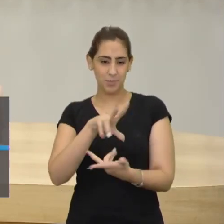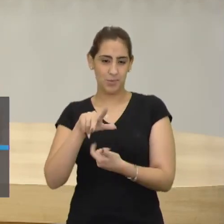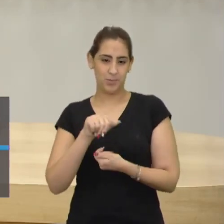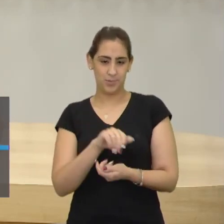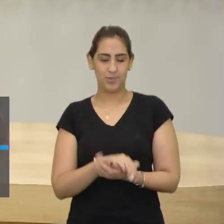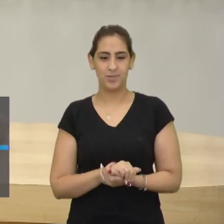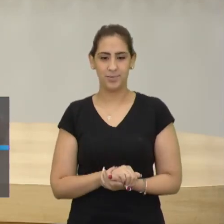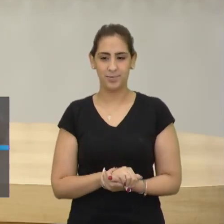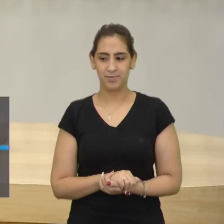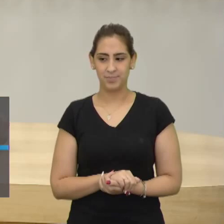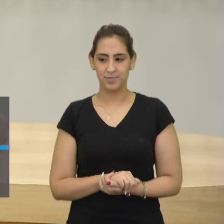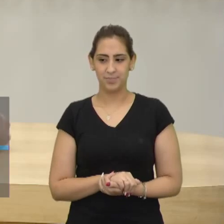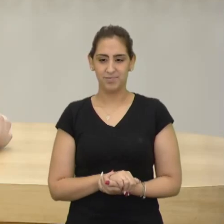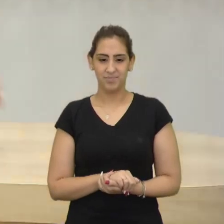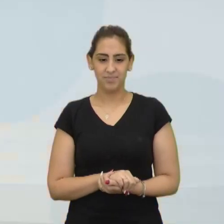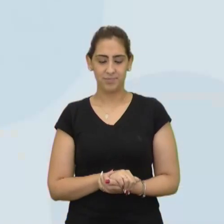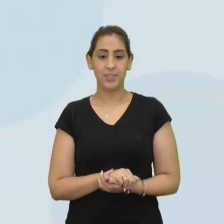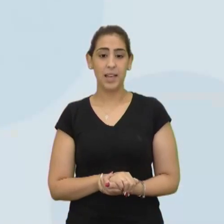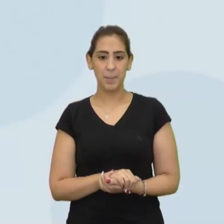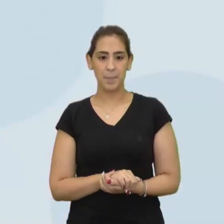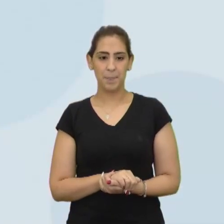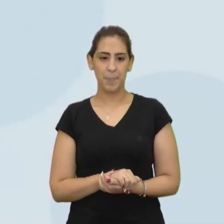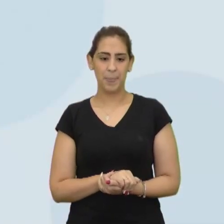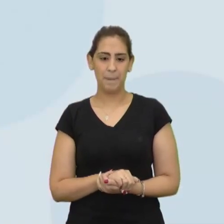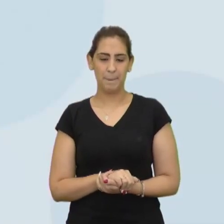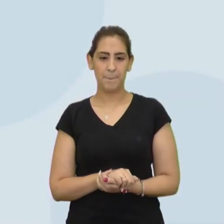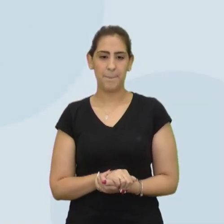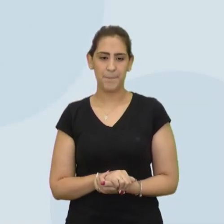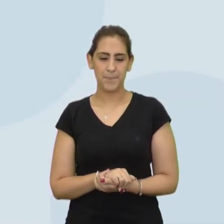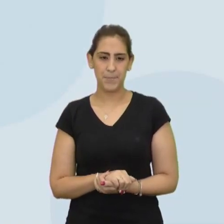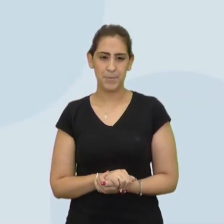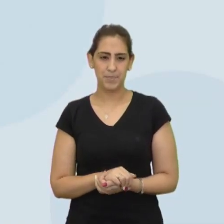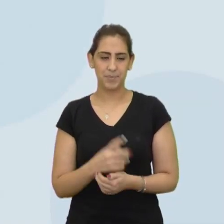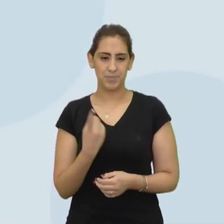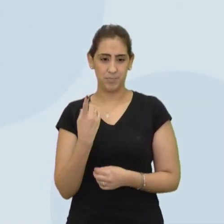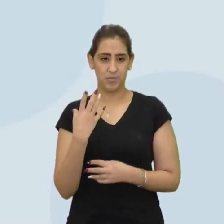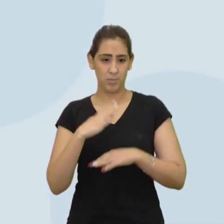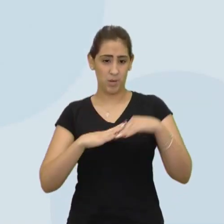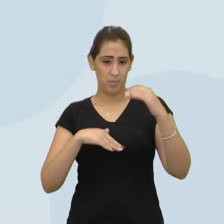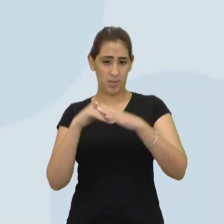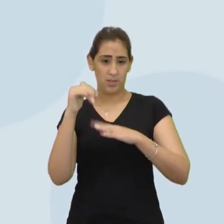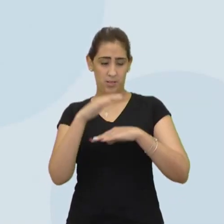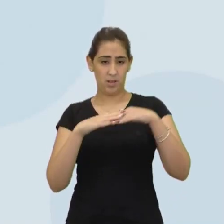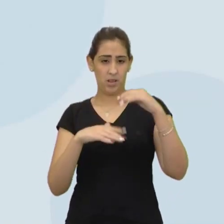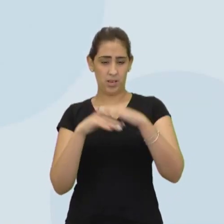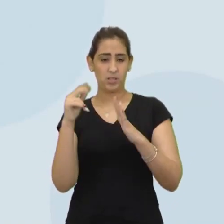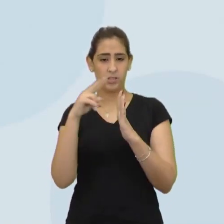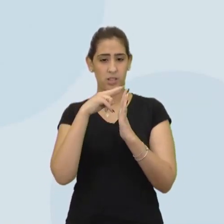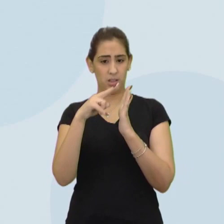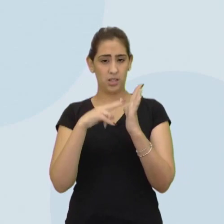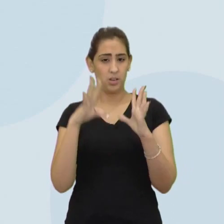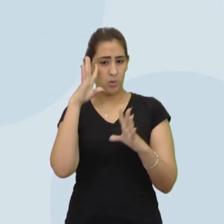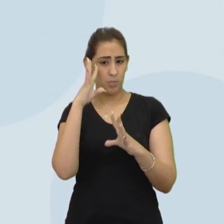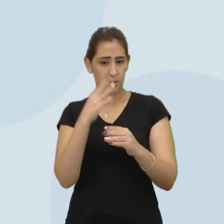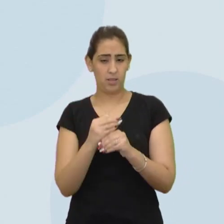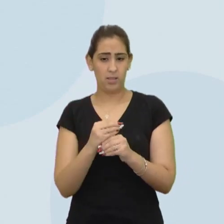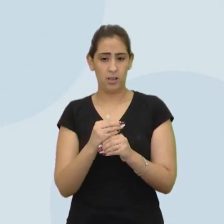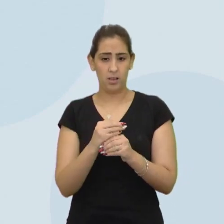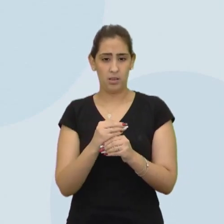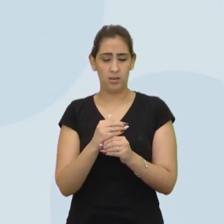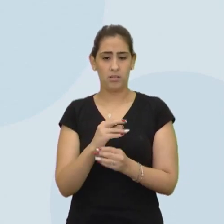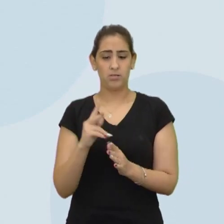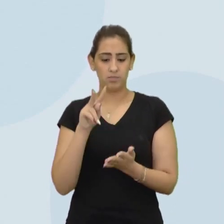Então, hoje a gente inicia o trabalho com uma habilidade que é a de ler, compreender e